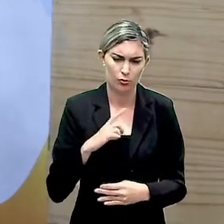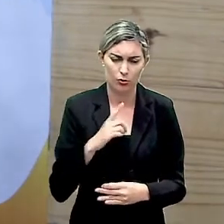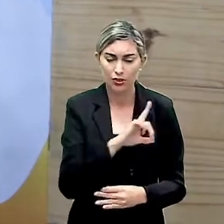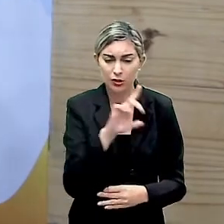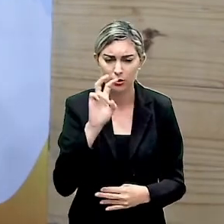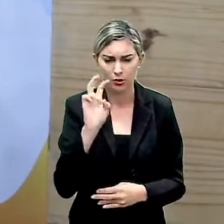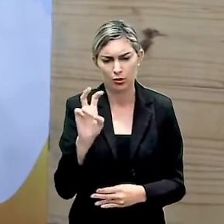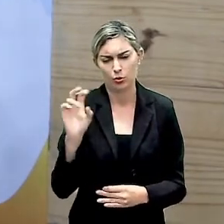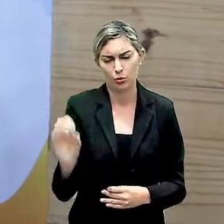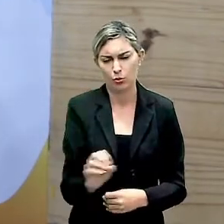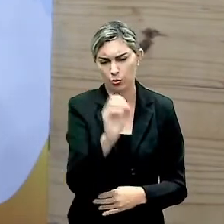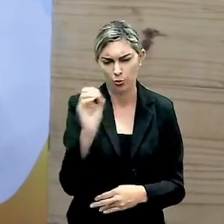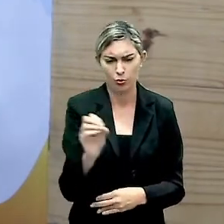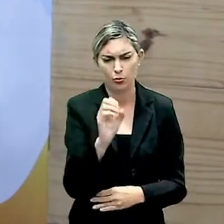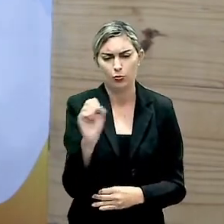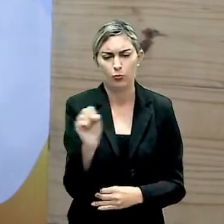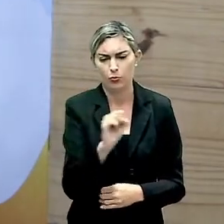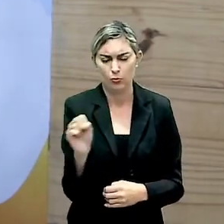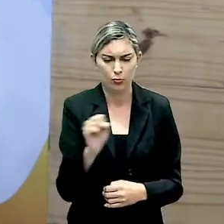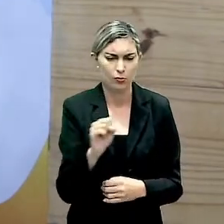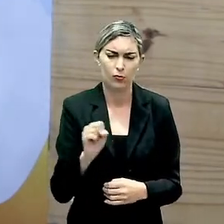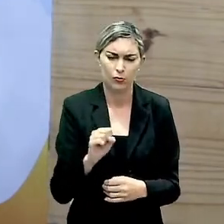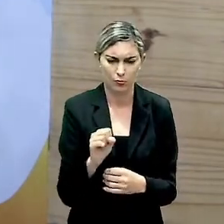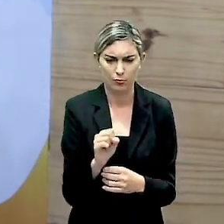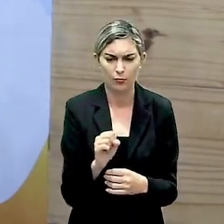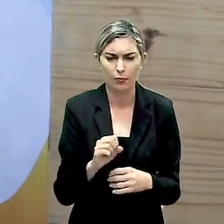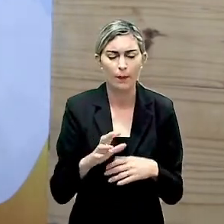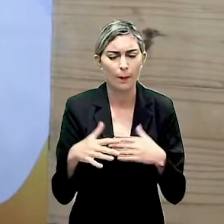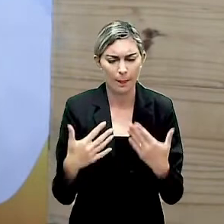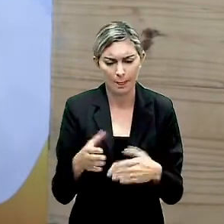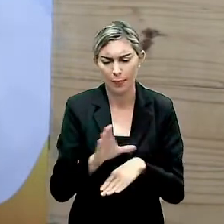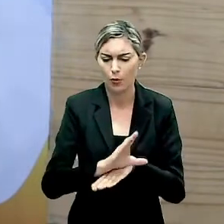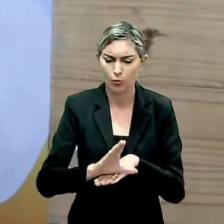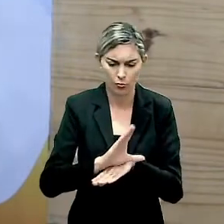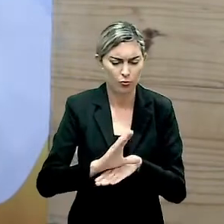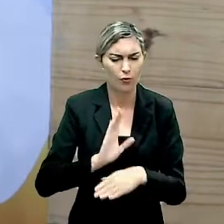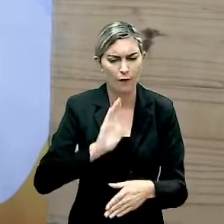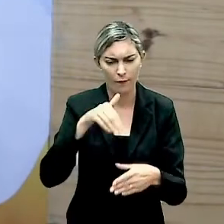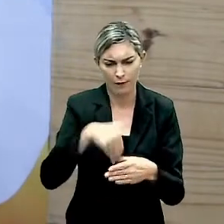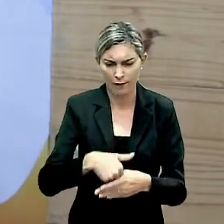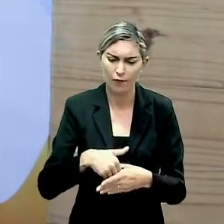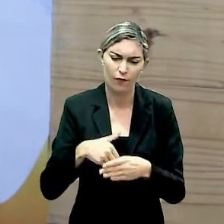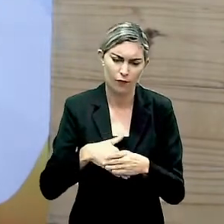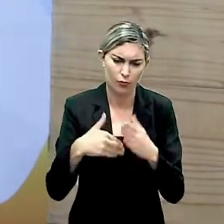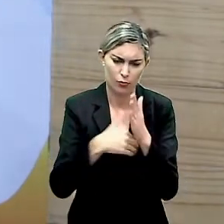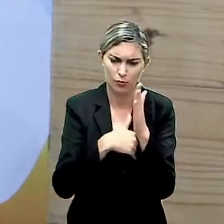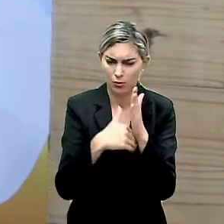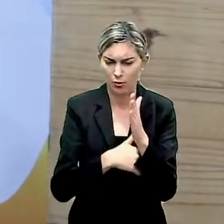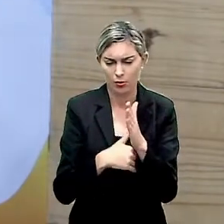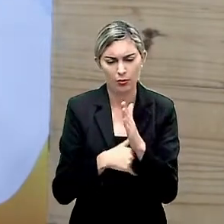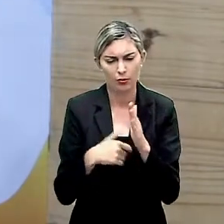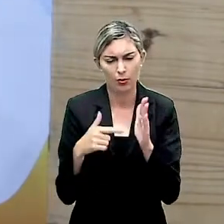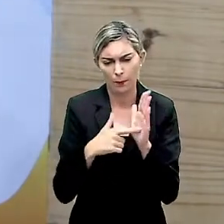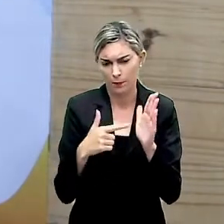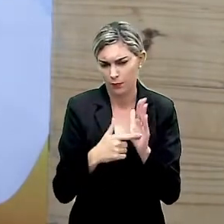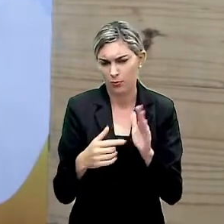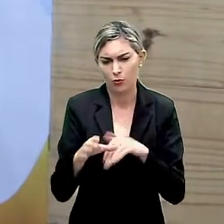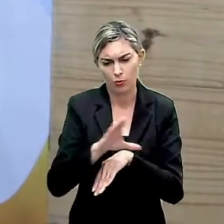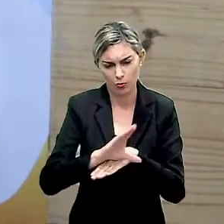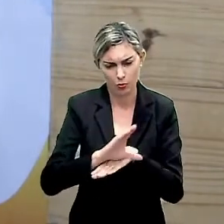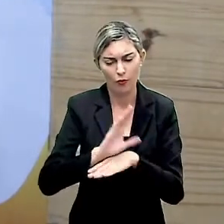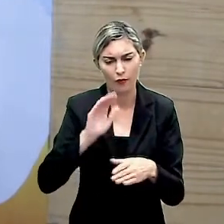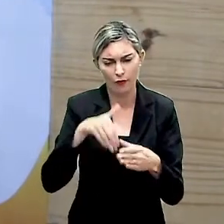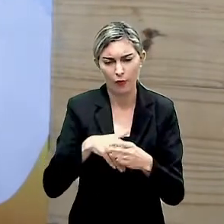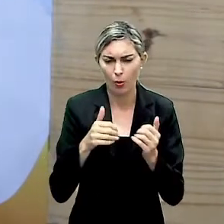5 de outubro de 88, que ainda está vigente. Essa Constituição diz que o voto é secreto, mas essa daqui não. Essa primeira Constituição diz que o voto ele